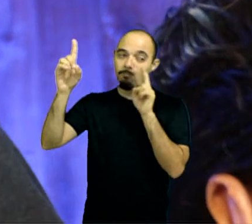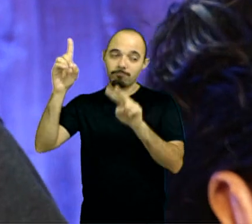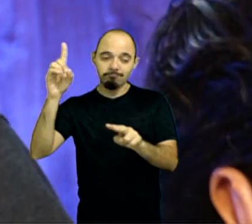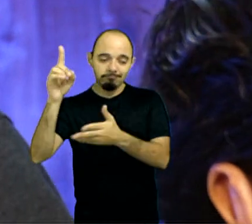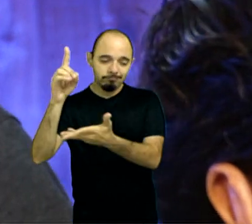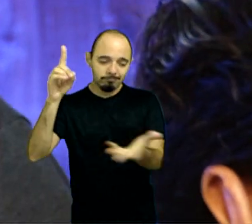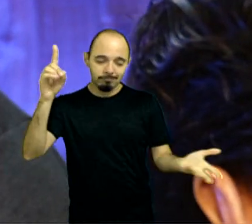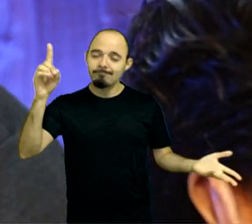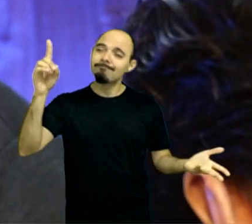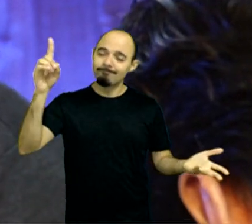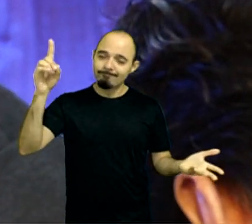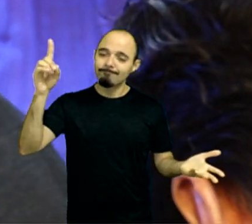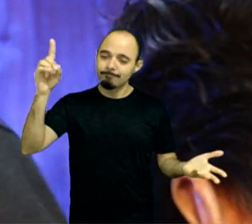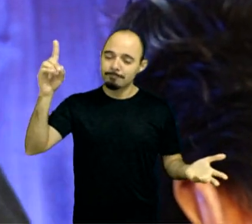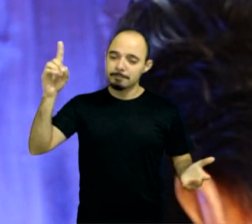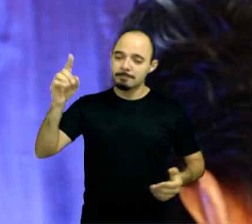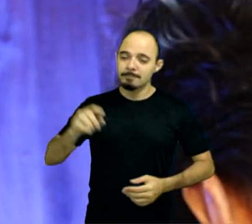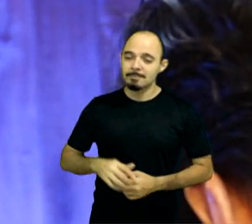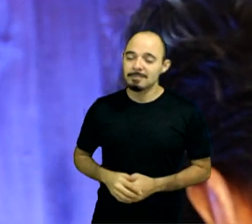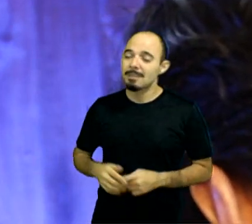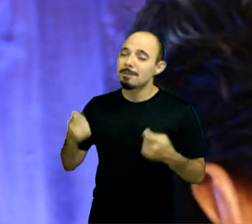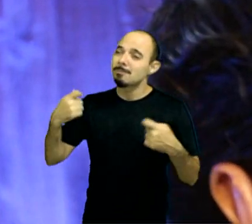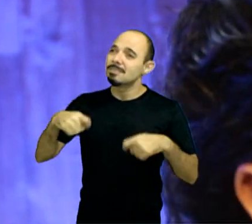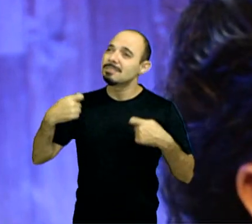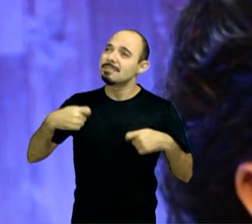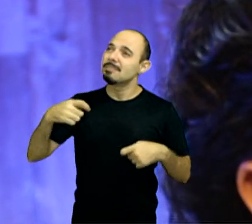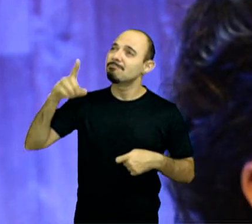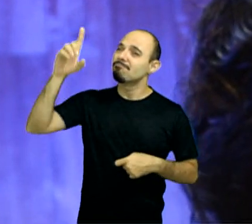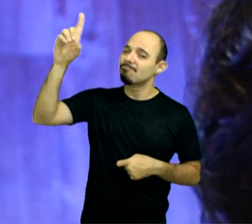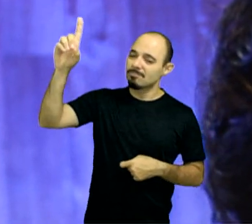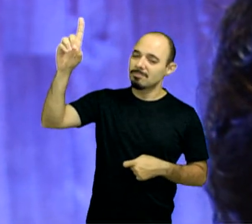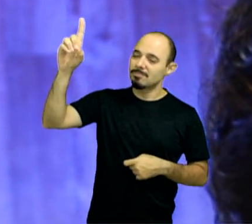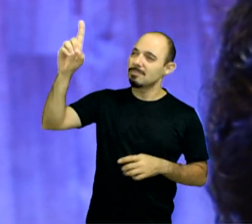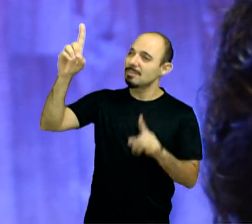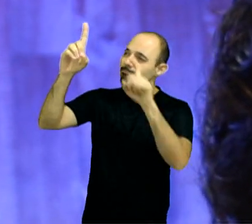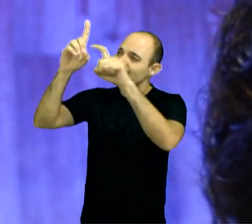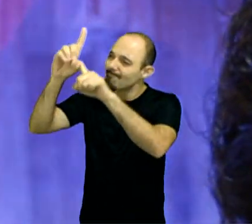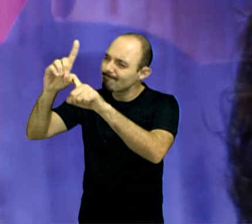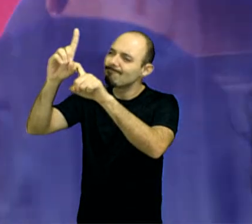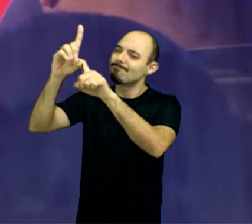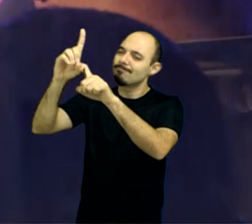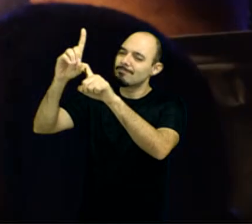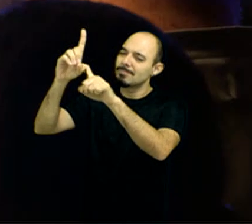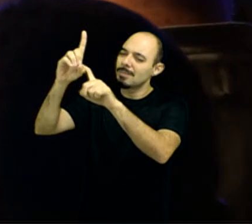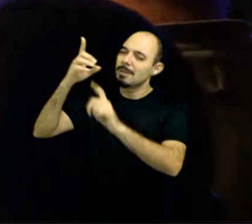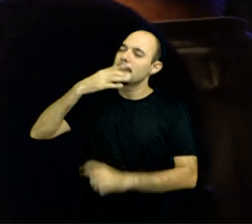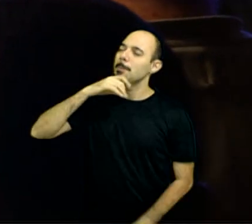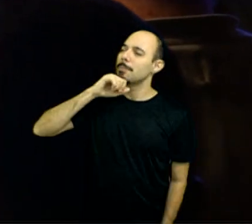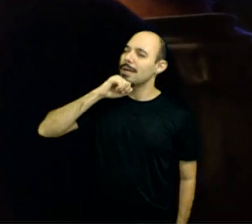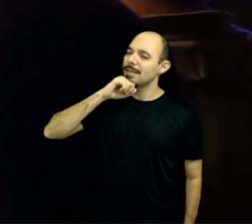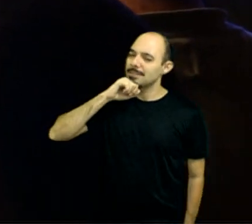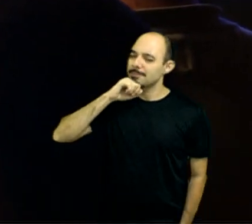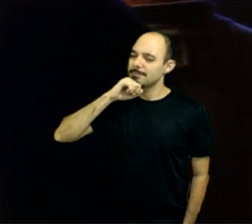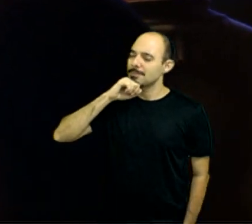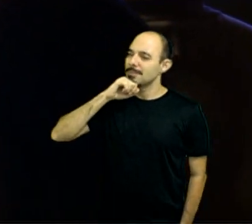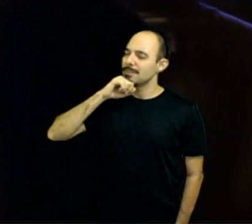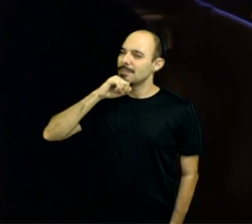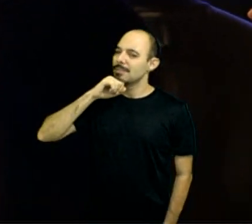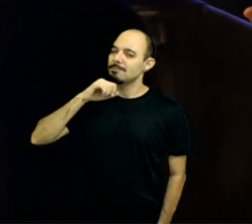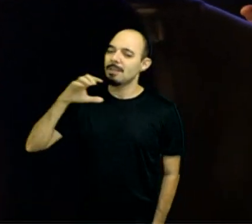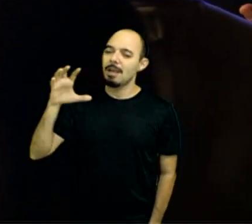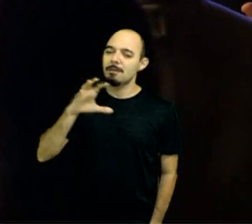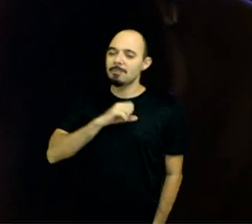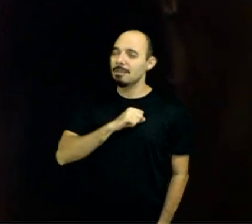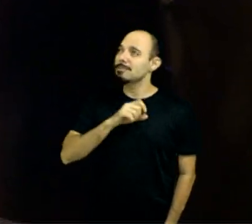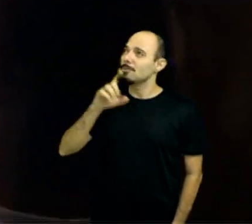Senhor, nós dependemos de Ti, Pai. Oh, Deus amado, Tu conheces cada vida